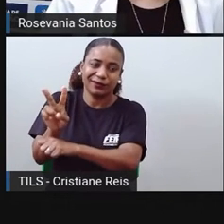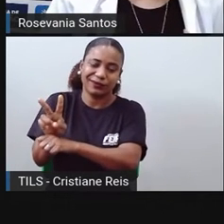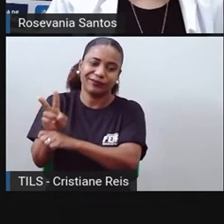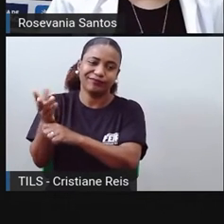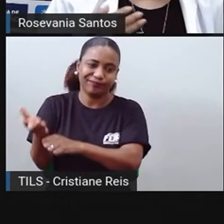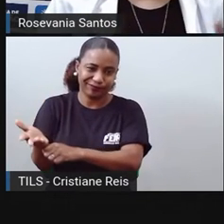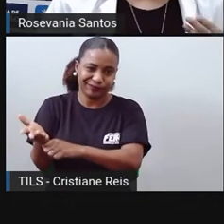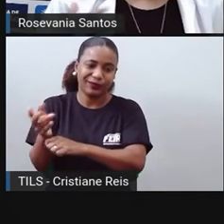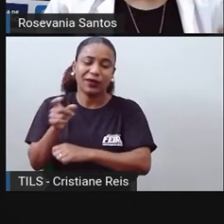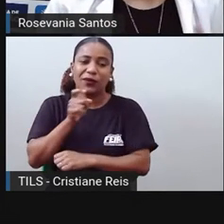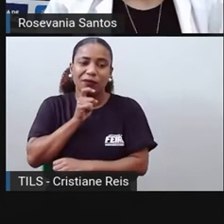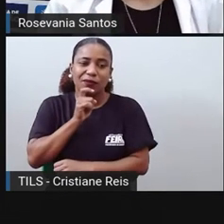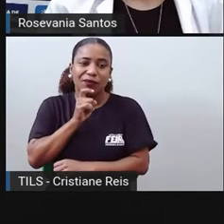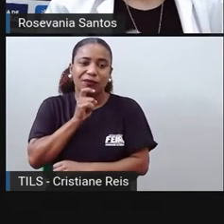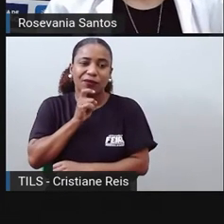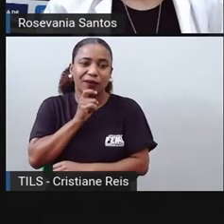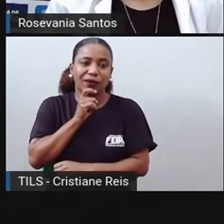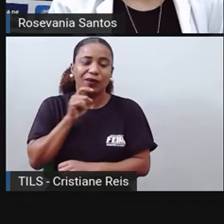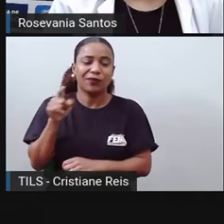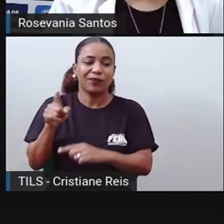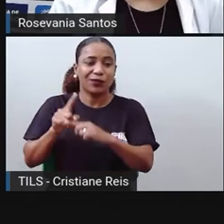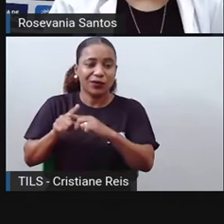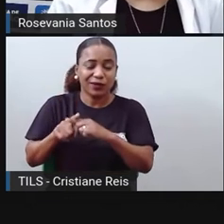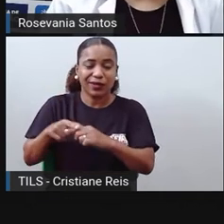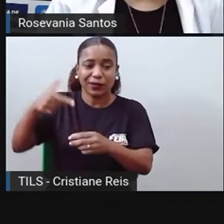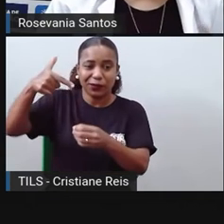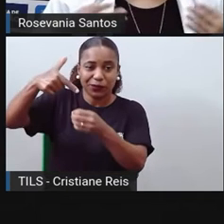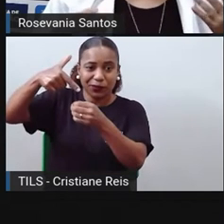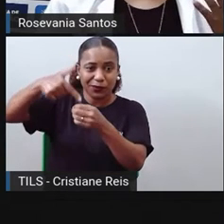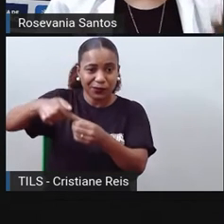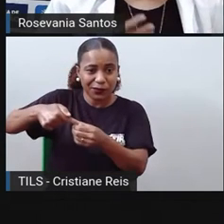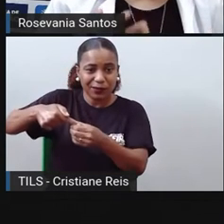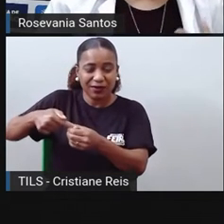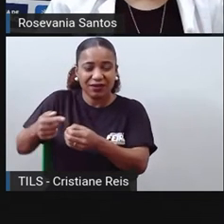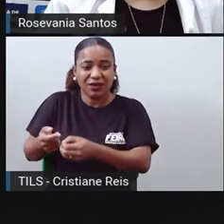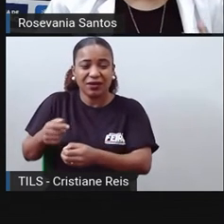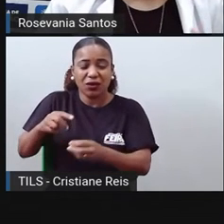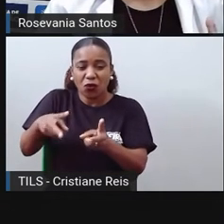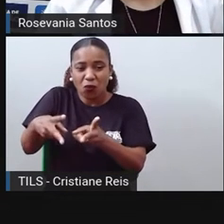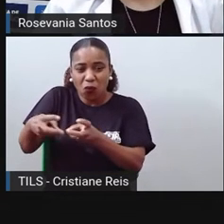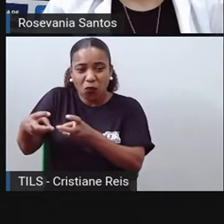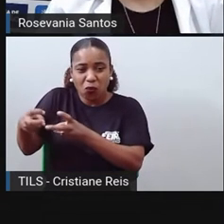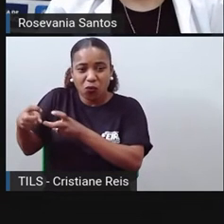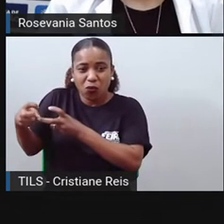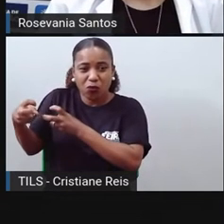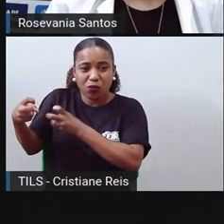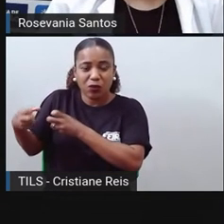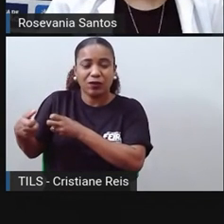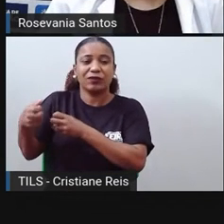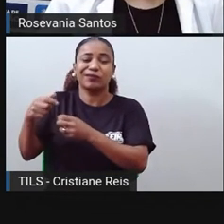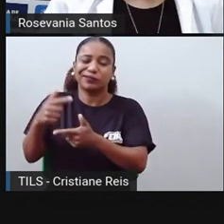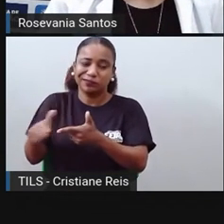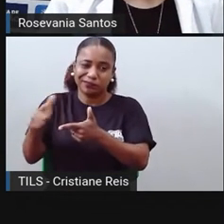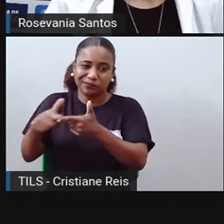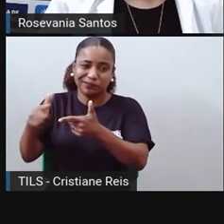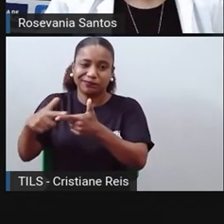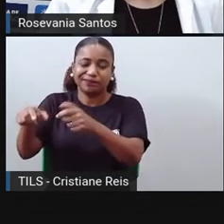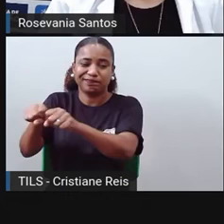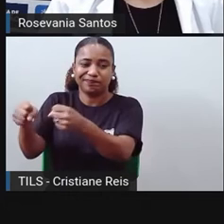e o impacto ambiental que a extração de petróleo gera tem provocado, né, conflitos também referentes